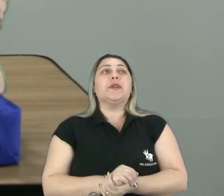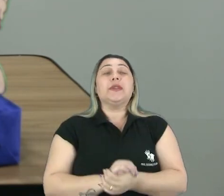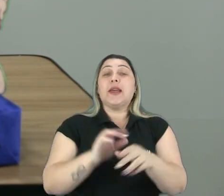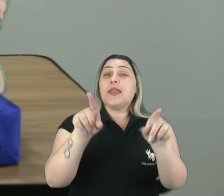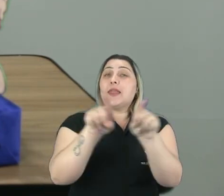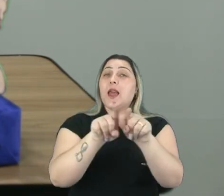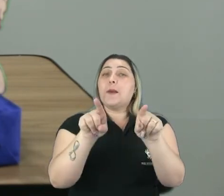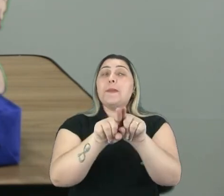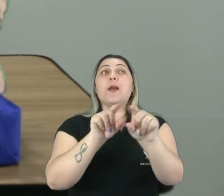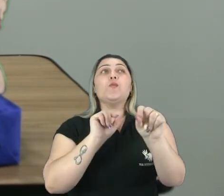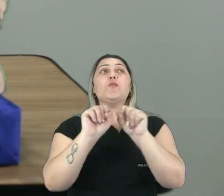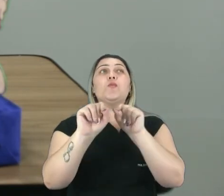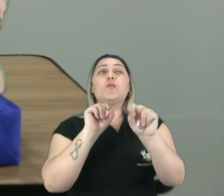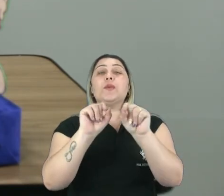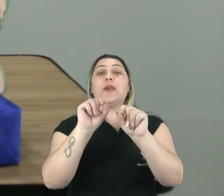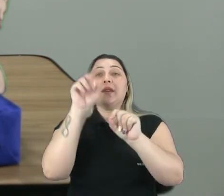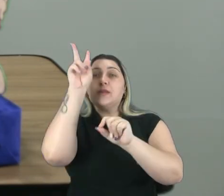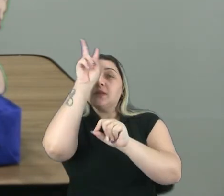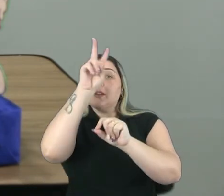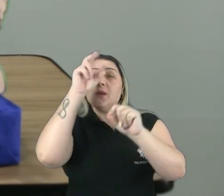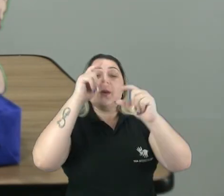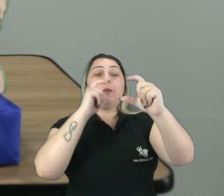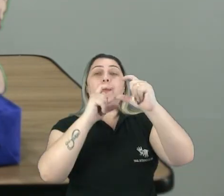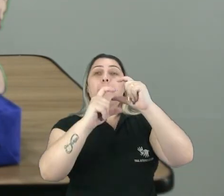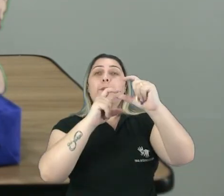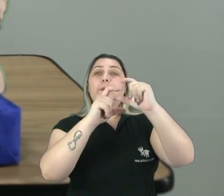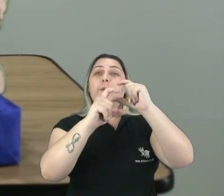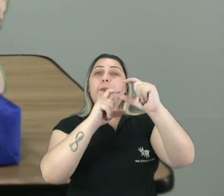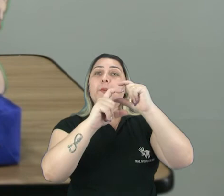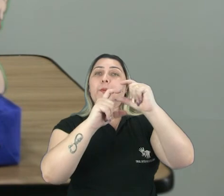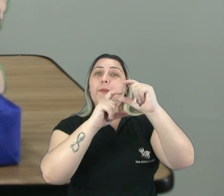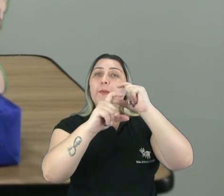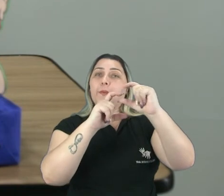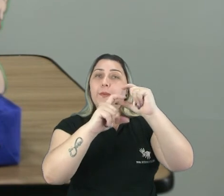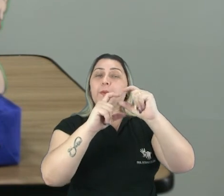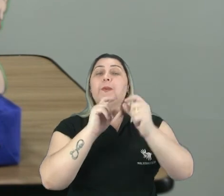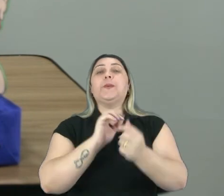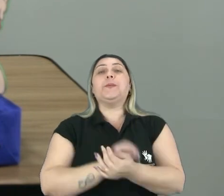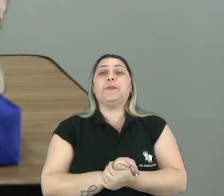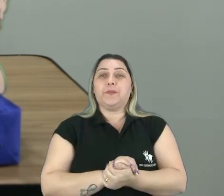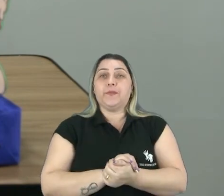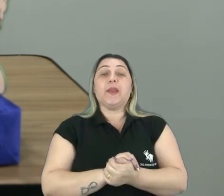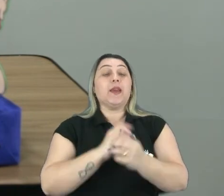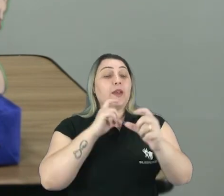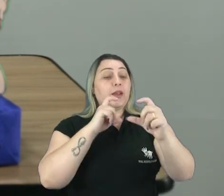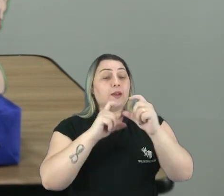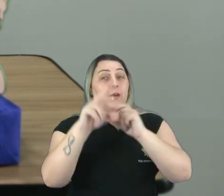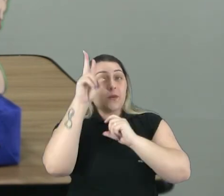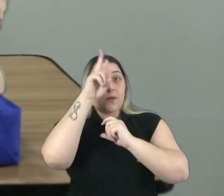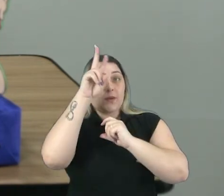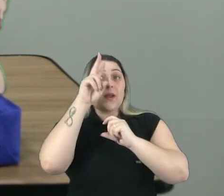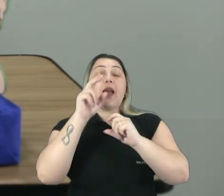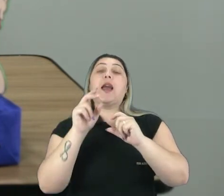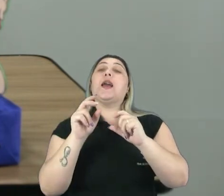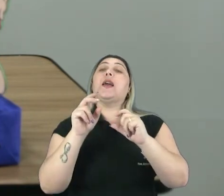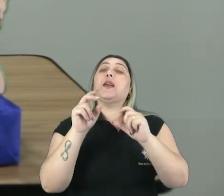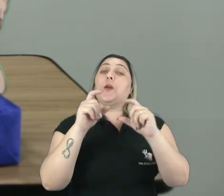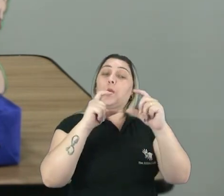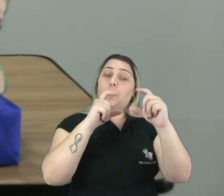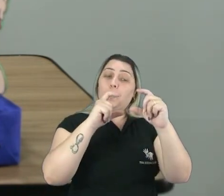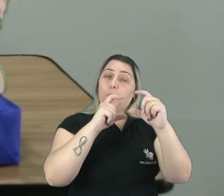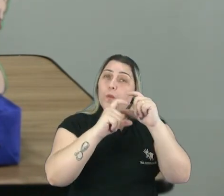em quadrinho é a história que é contada em quadrinhos. Então, tem mais quadrinhos que a tirinha.